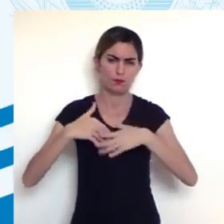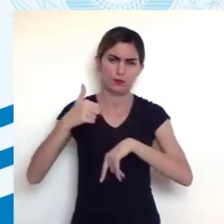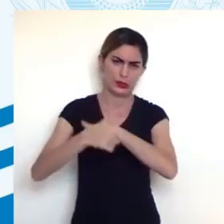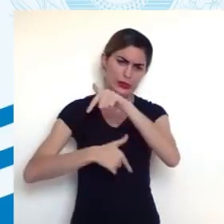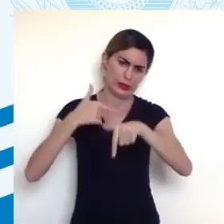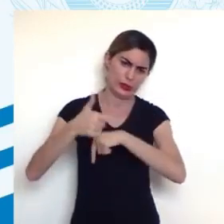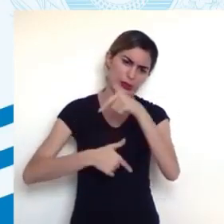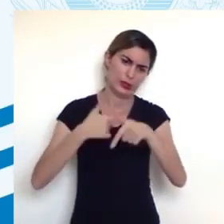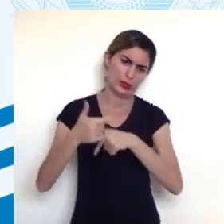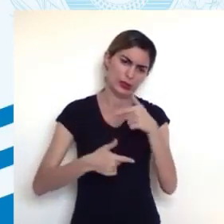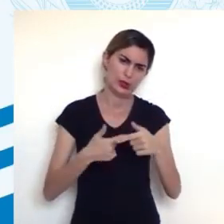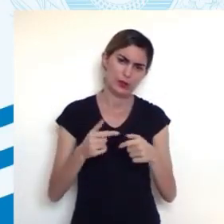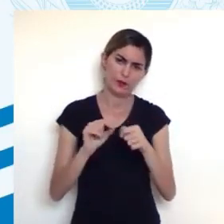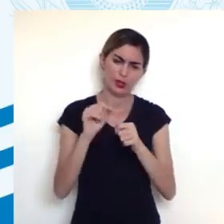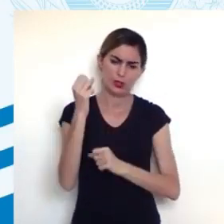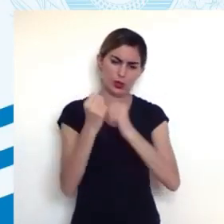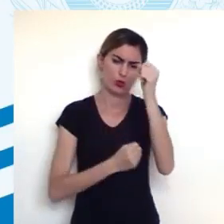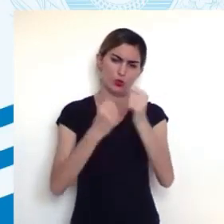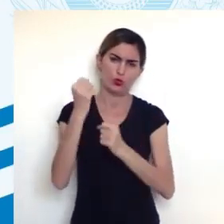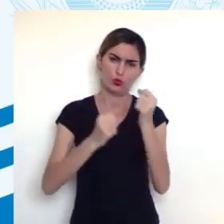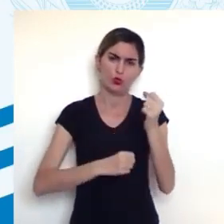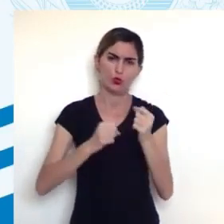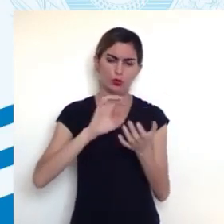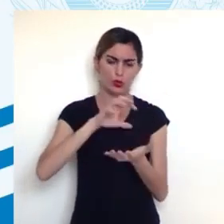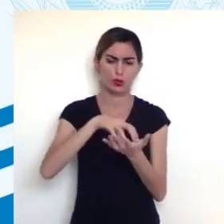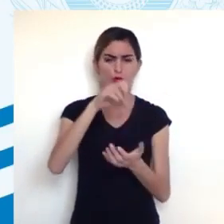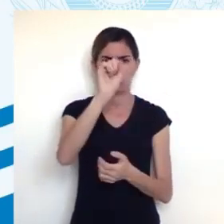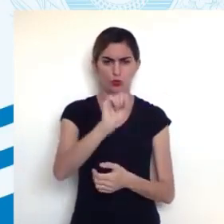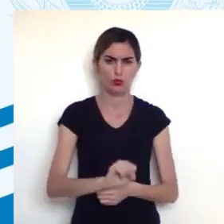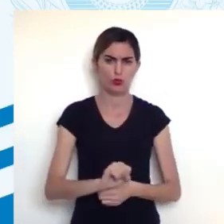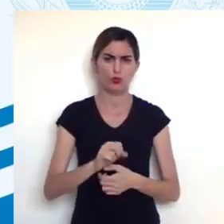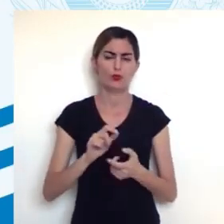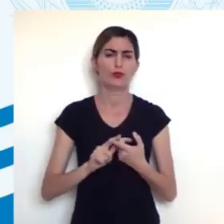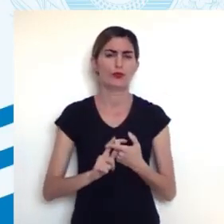né, para a nascente indústria do Centro-Sul,